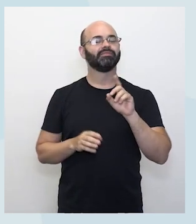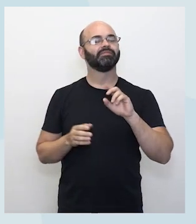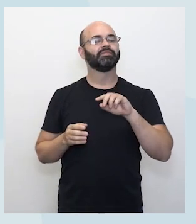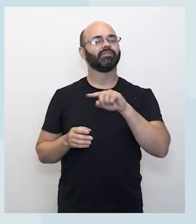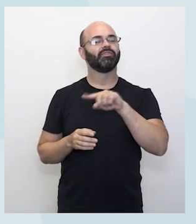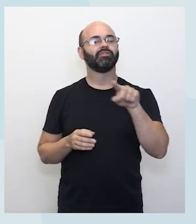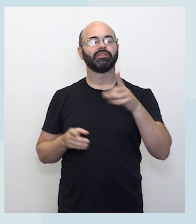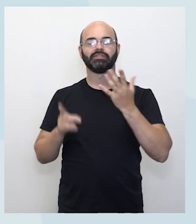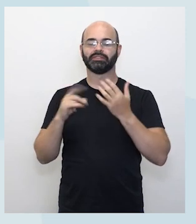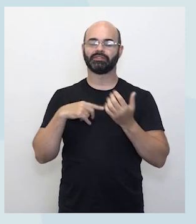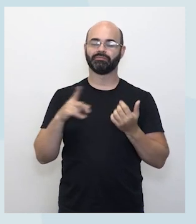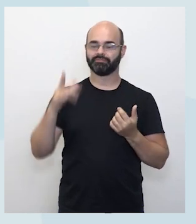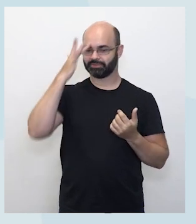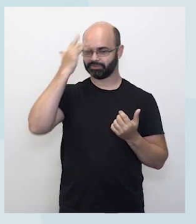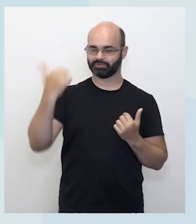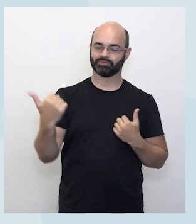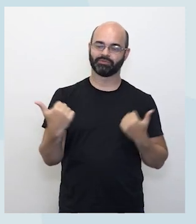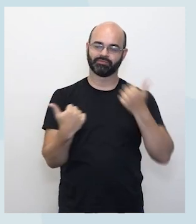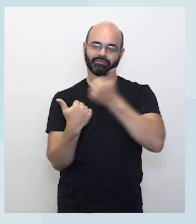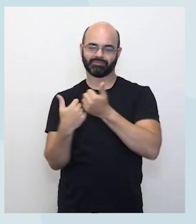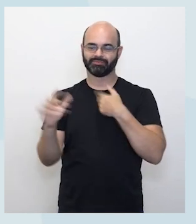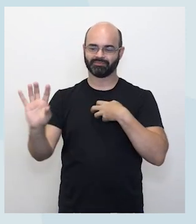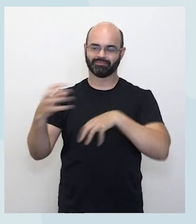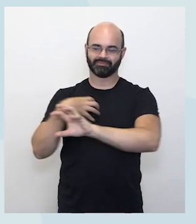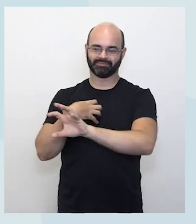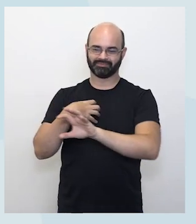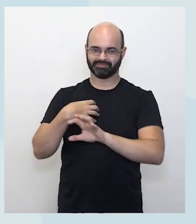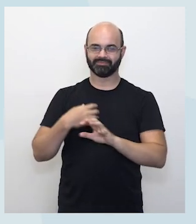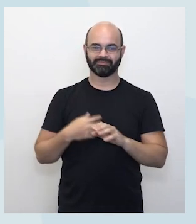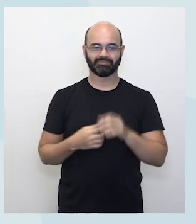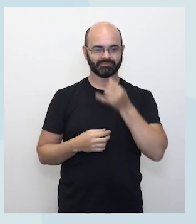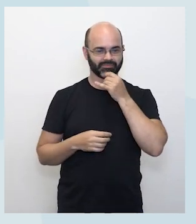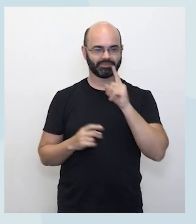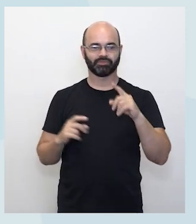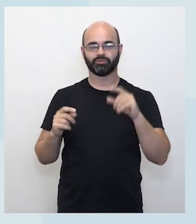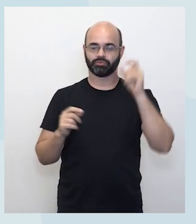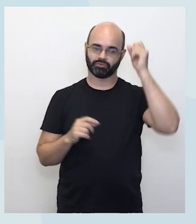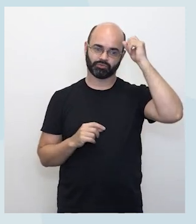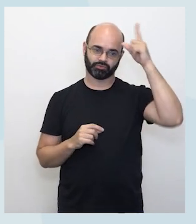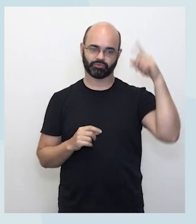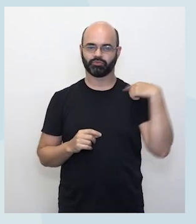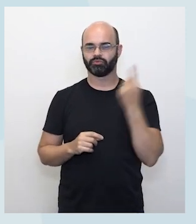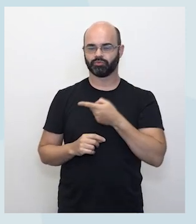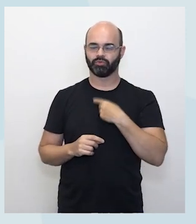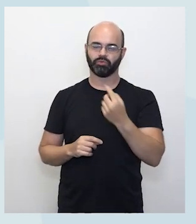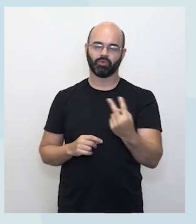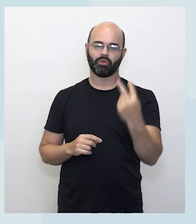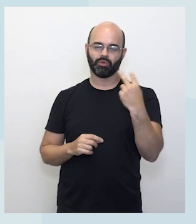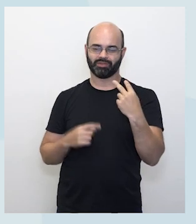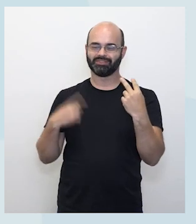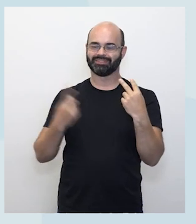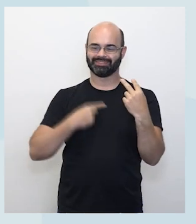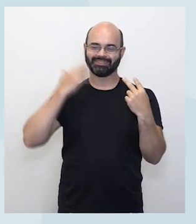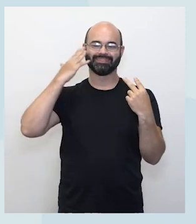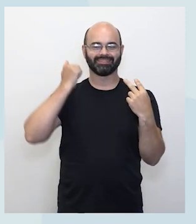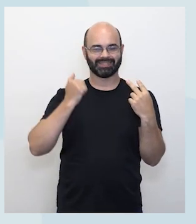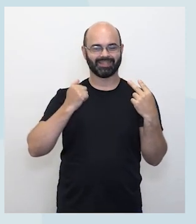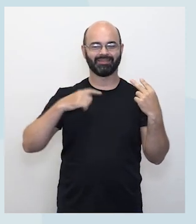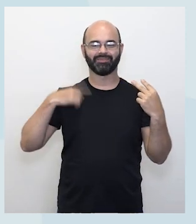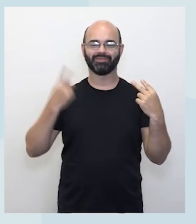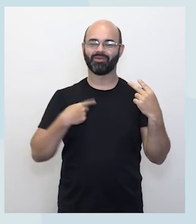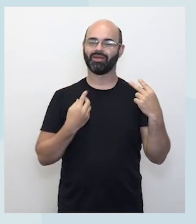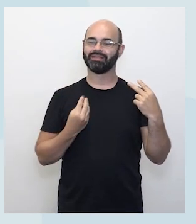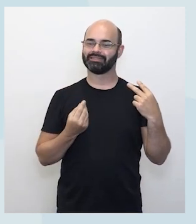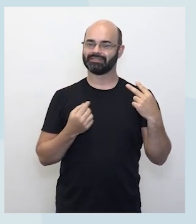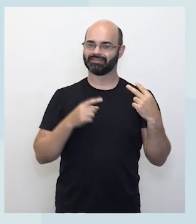lugar do outro. Então, assim, quero estudar uma determinada cultura. Mas a gente sabe que sempre que a gente está sendo observado, a gente começa a